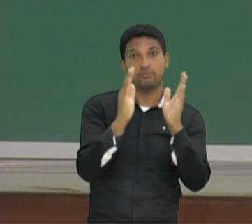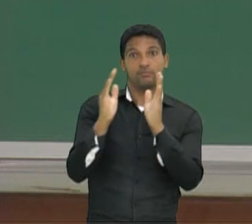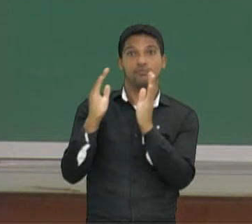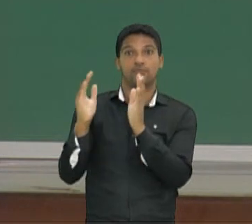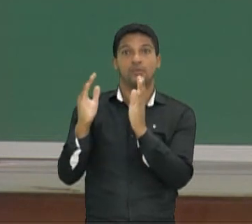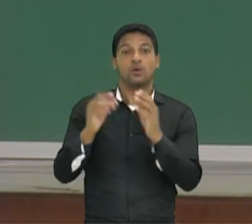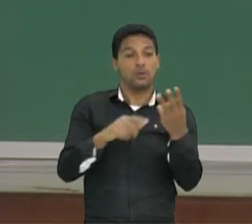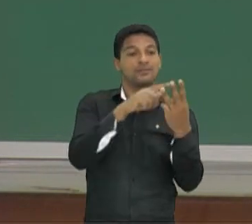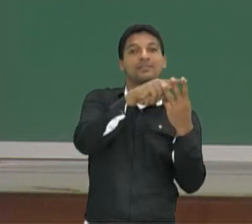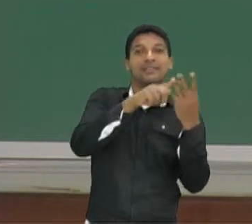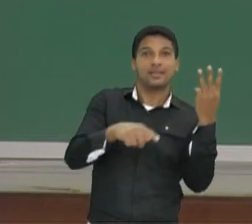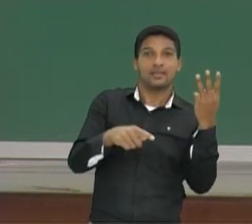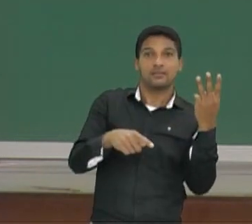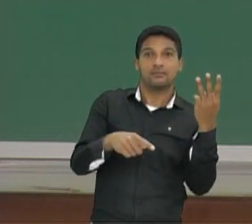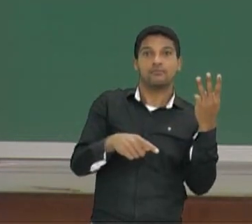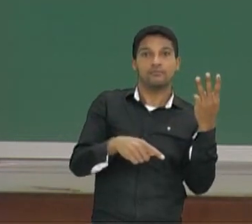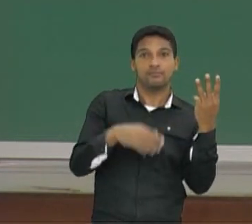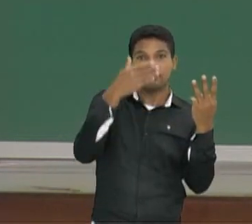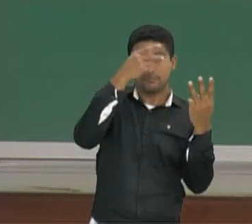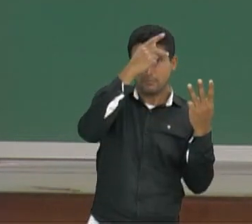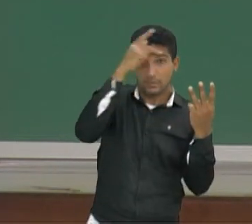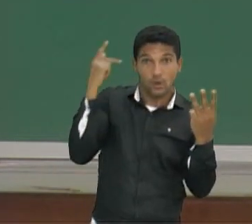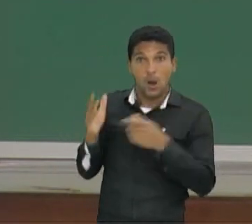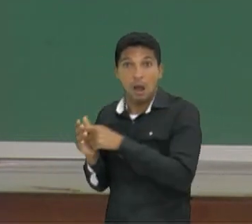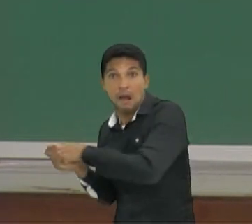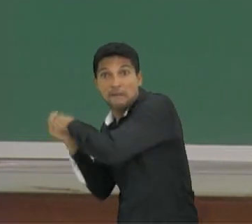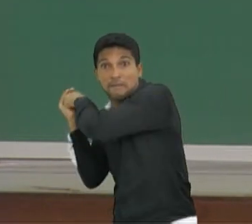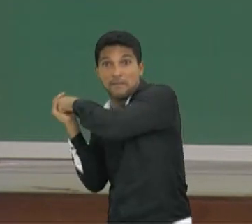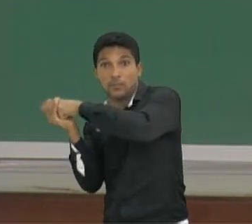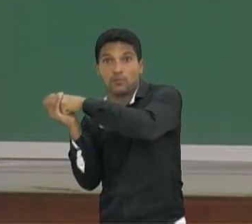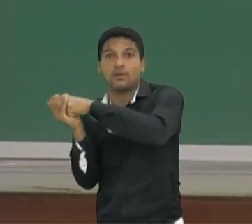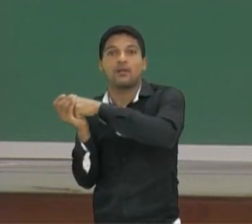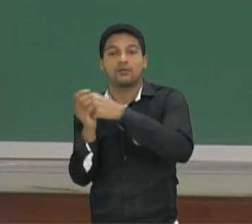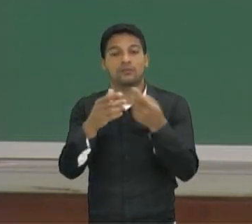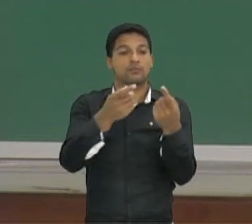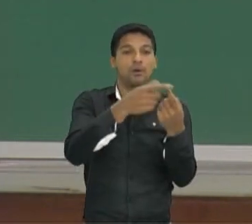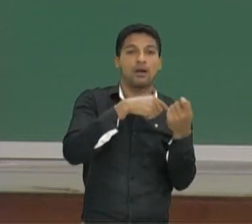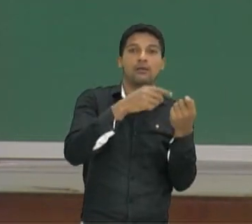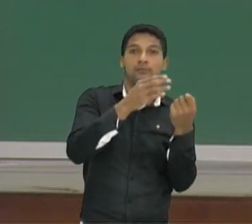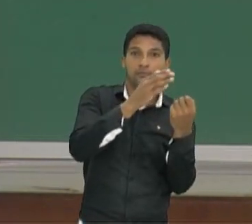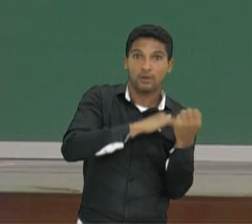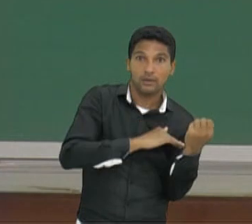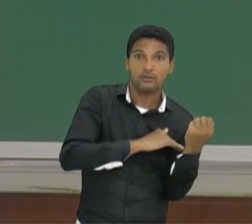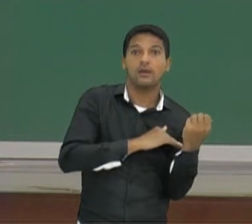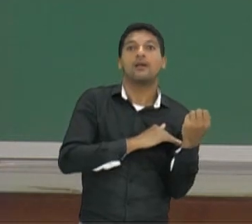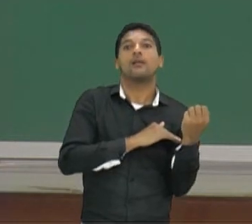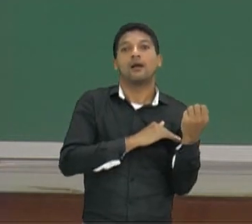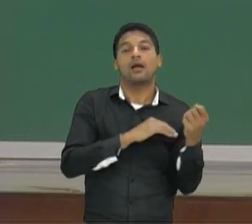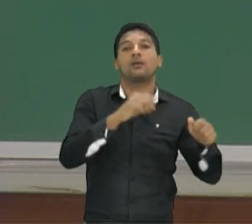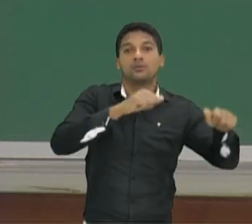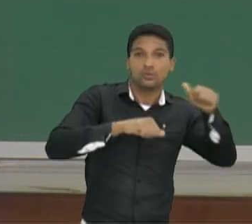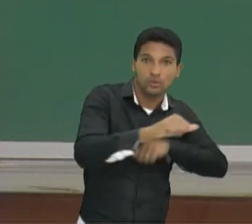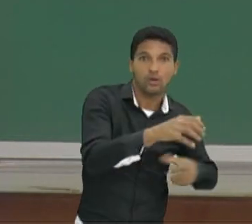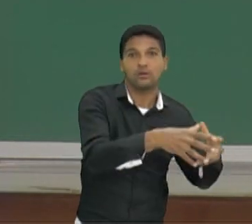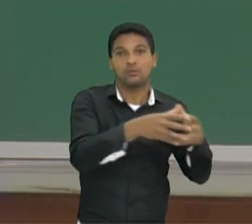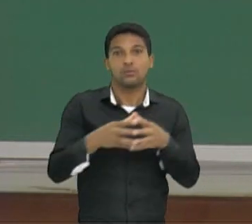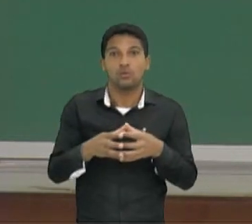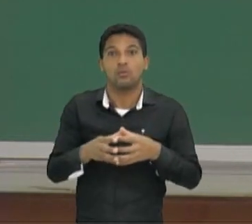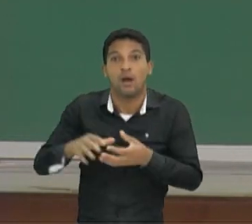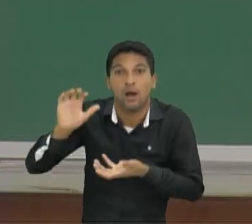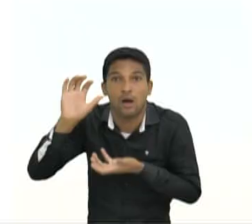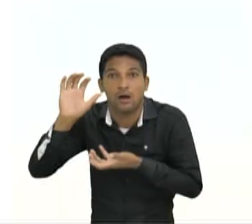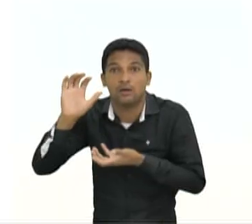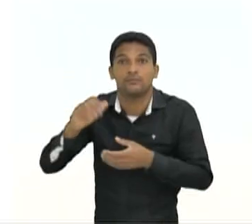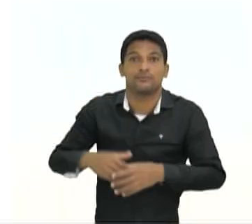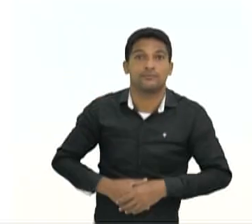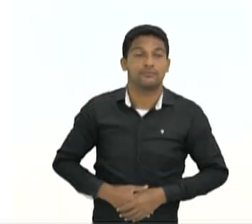rebatedores, acaba um turno. Aí eliminou, juntando as duas equipes, 6 rebatedores, né? Acabou uma entrada. Então a